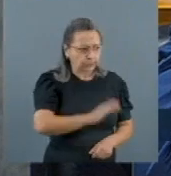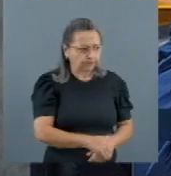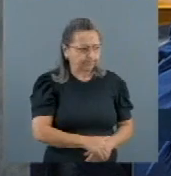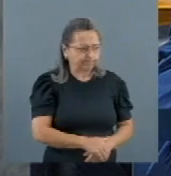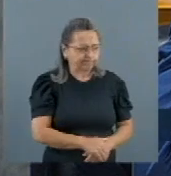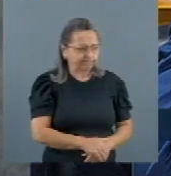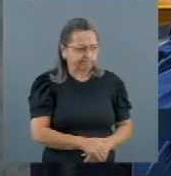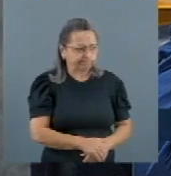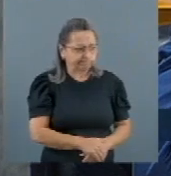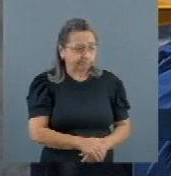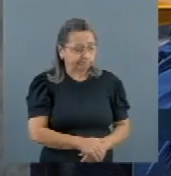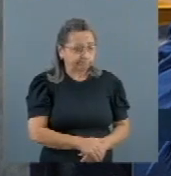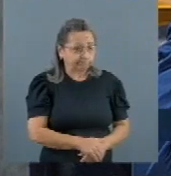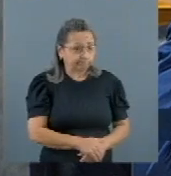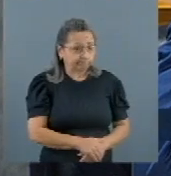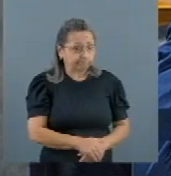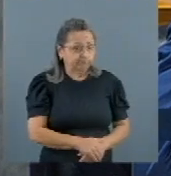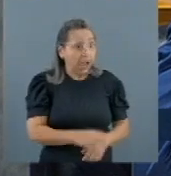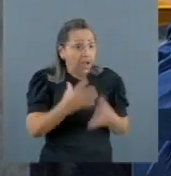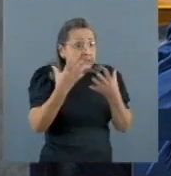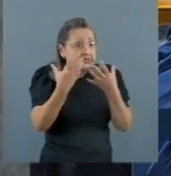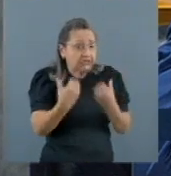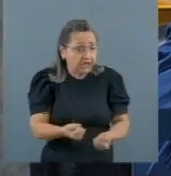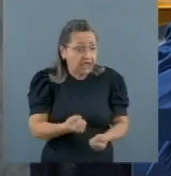reconhecido a derrota,